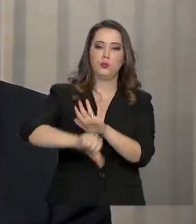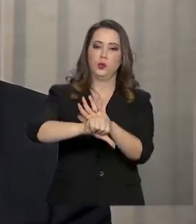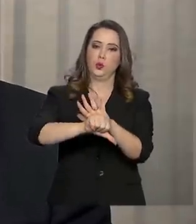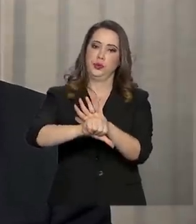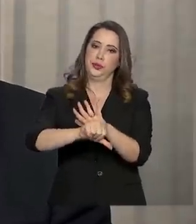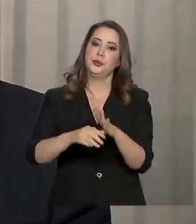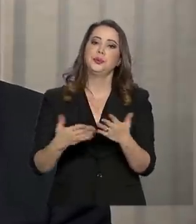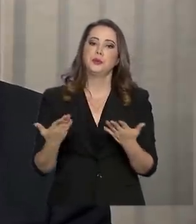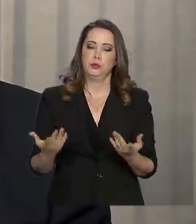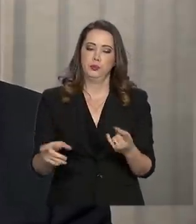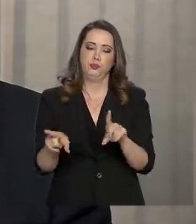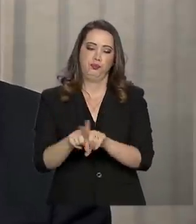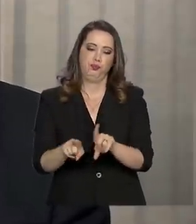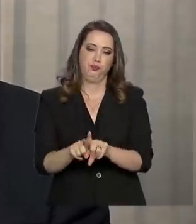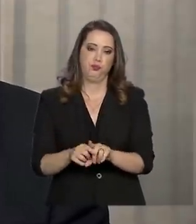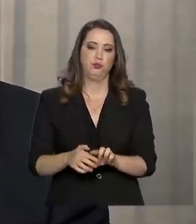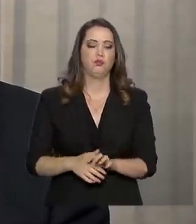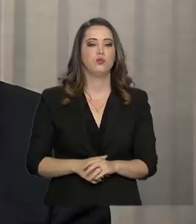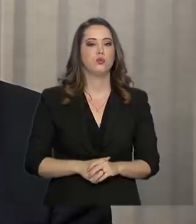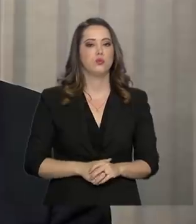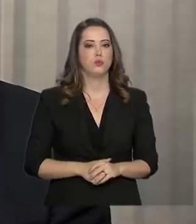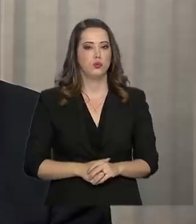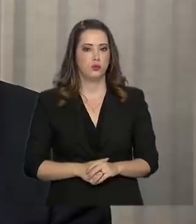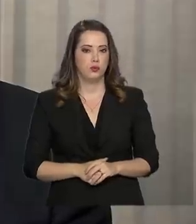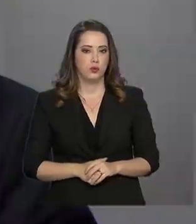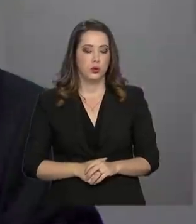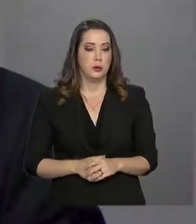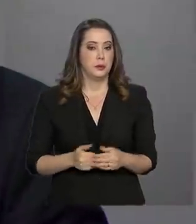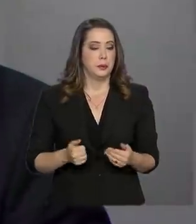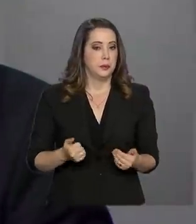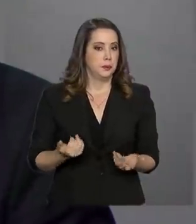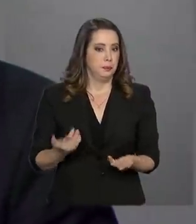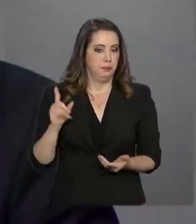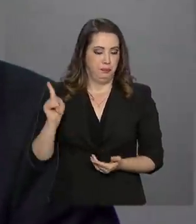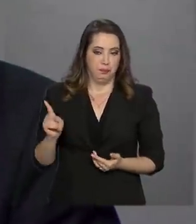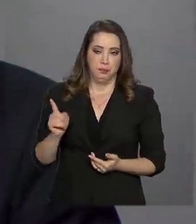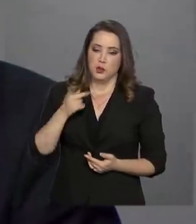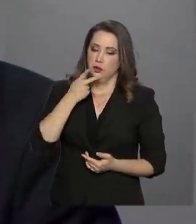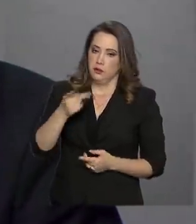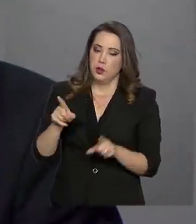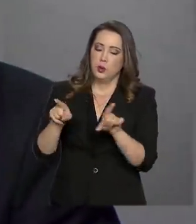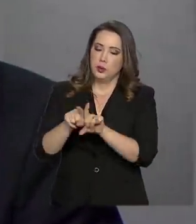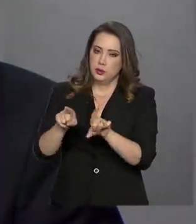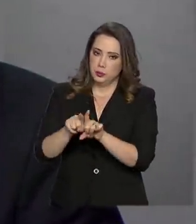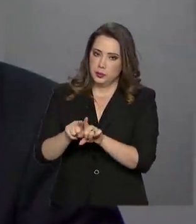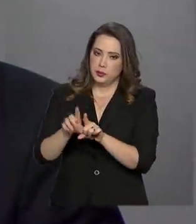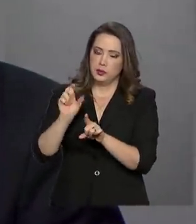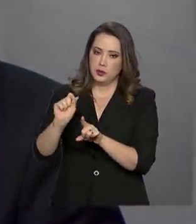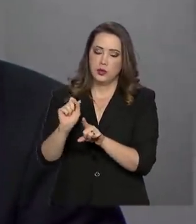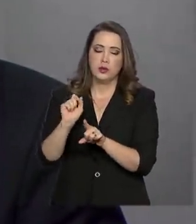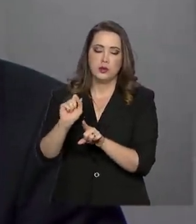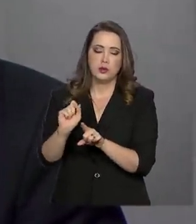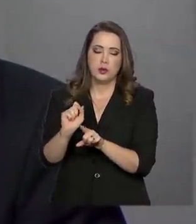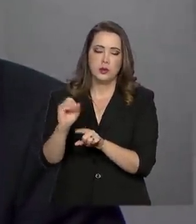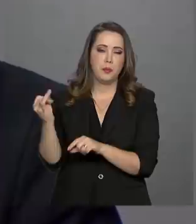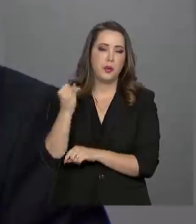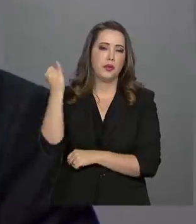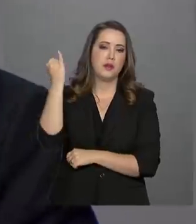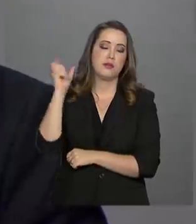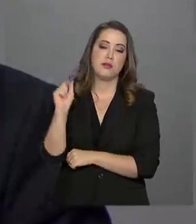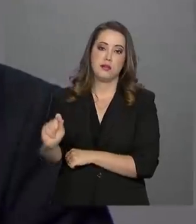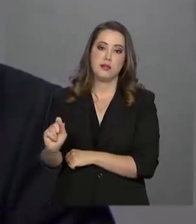e realmente da criminalidade violenta o ministro da justiça e segurança pública destacou ainda os